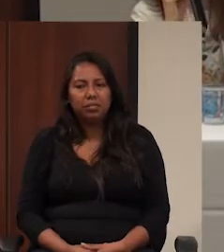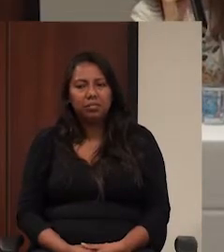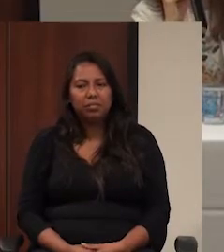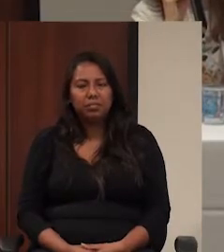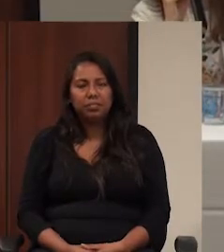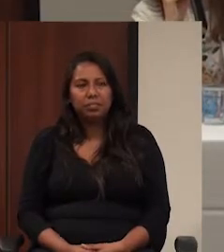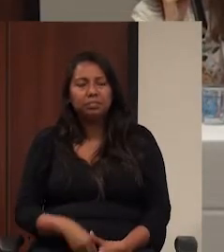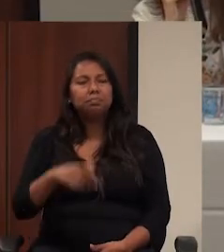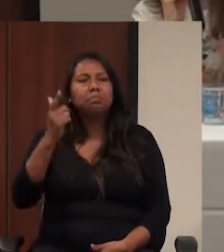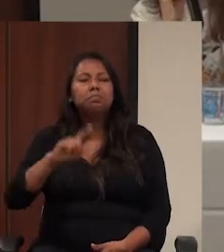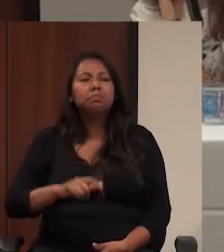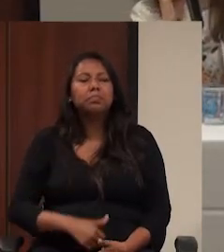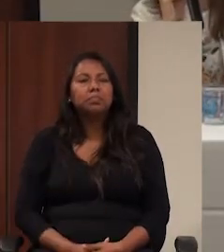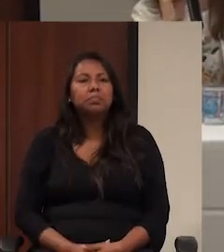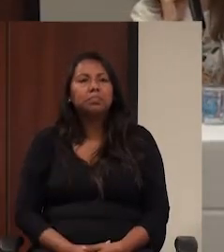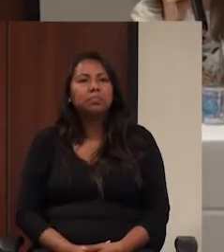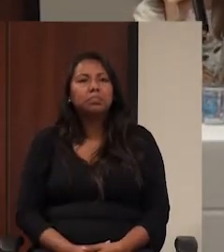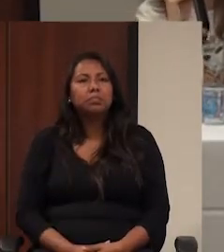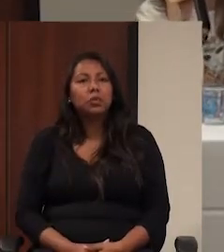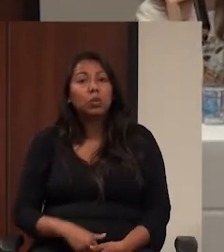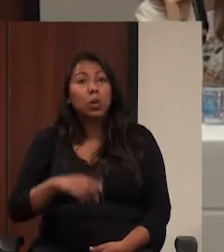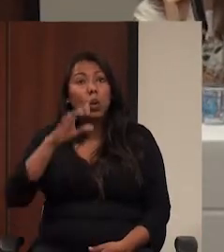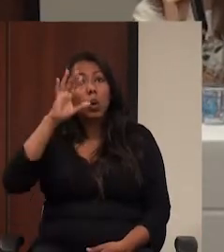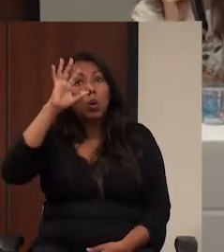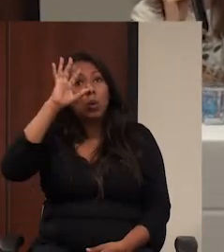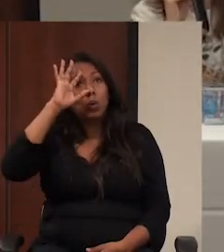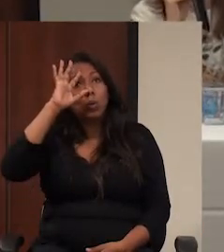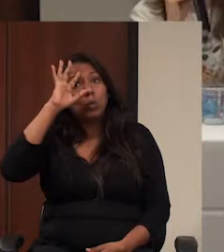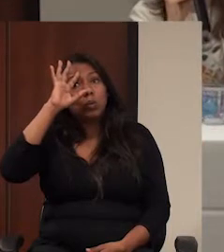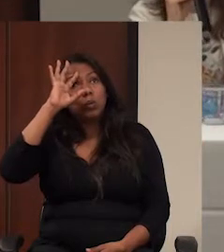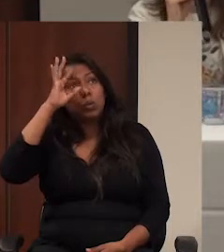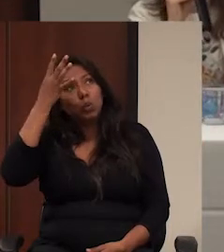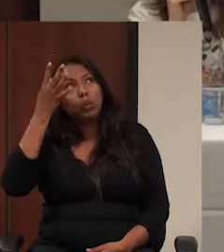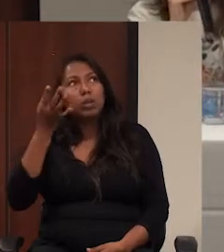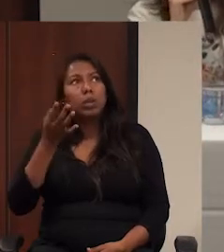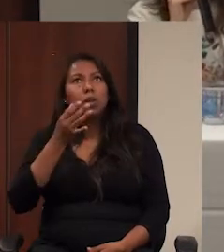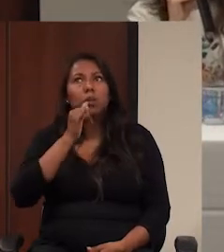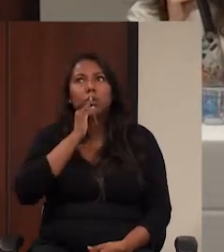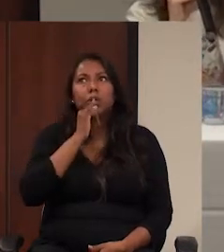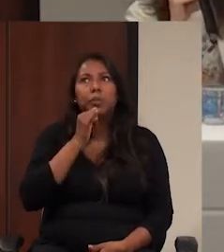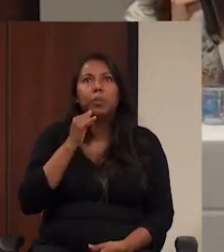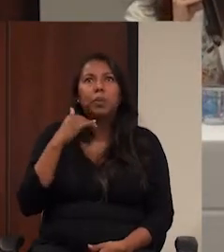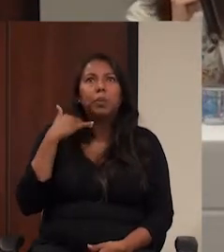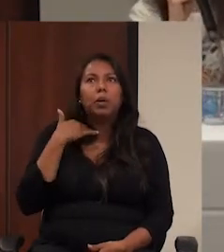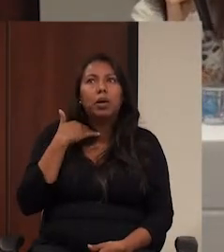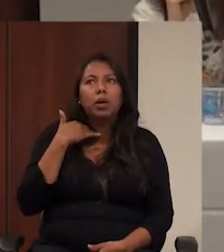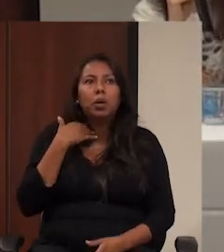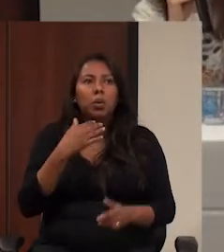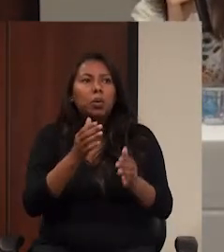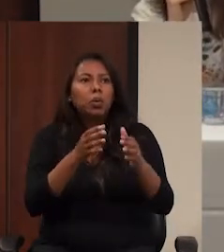Que mais? Não oferece uma solução para situações em que terceiros, por exemplo, banco,